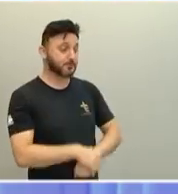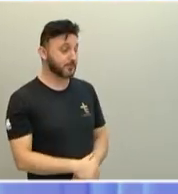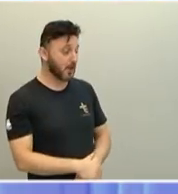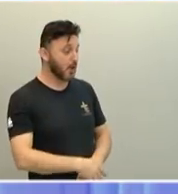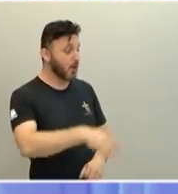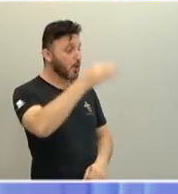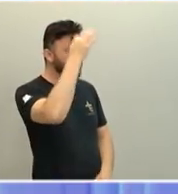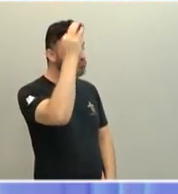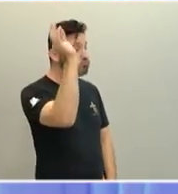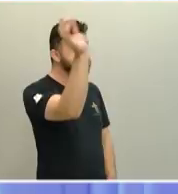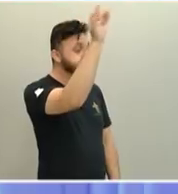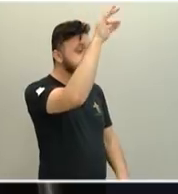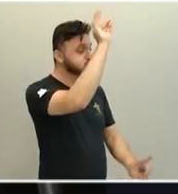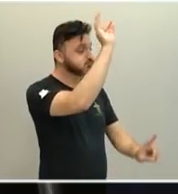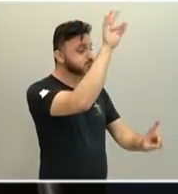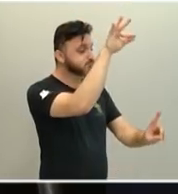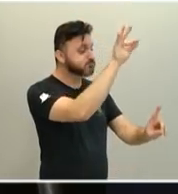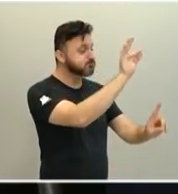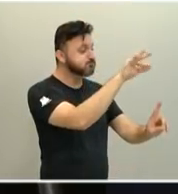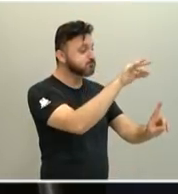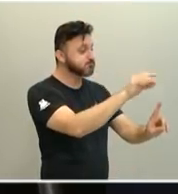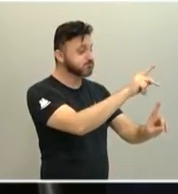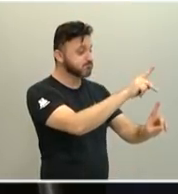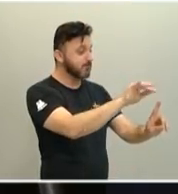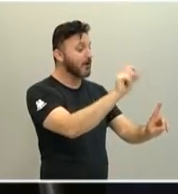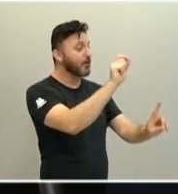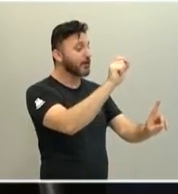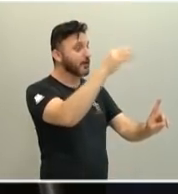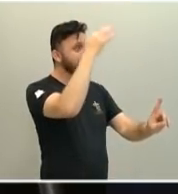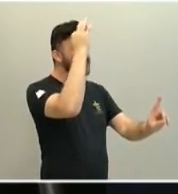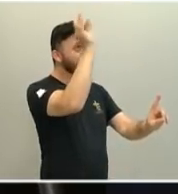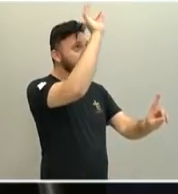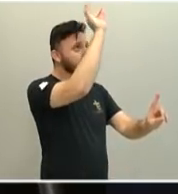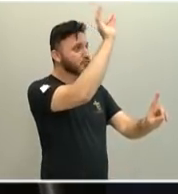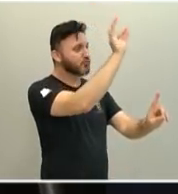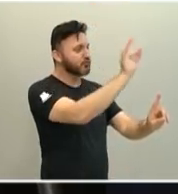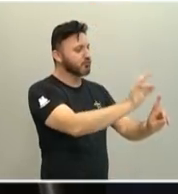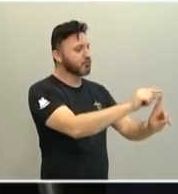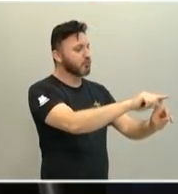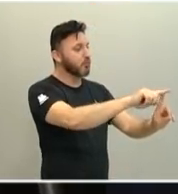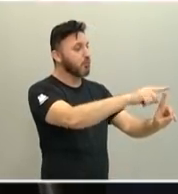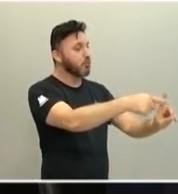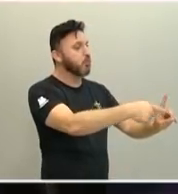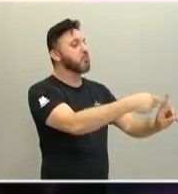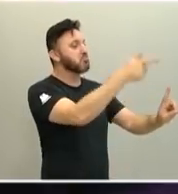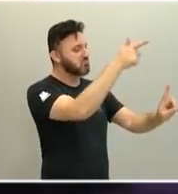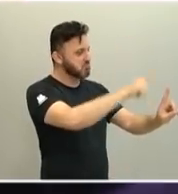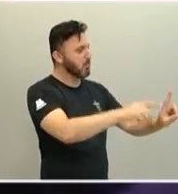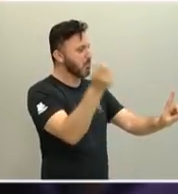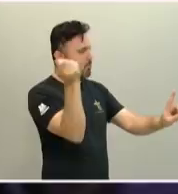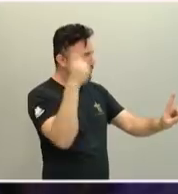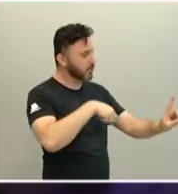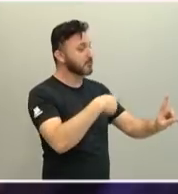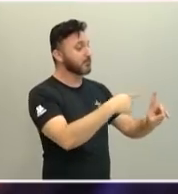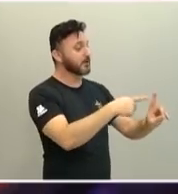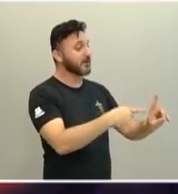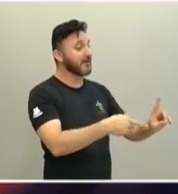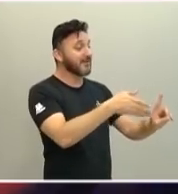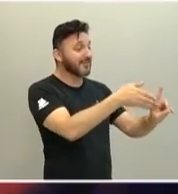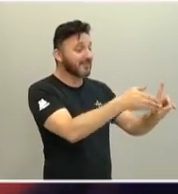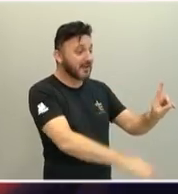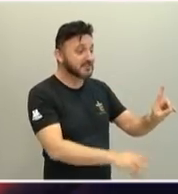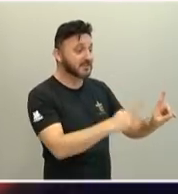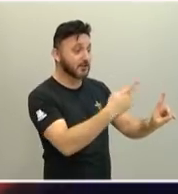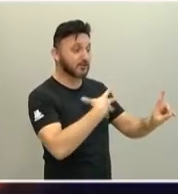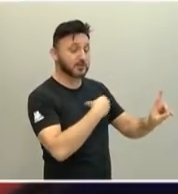Espírito Santo descerá sobre ti, a força do Altíssimo te envolverá com a sua sombra. Por isso, o ente santo que nascer de